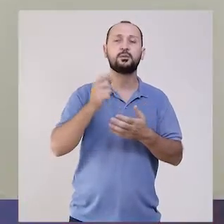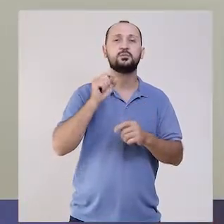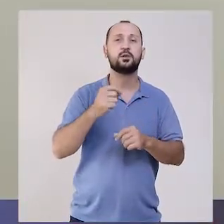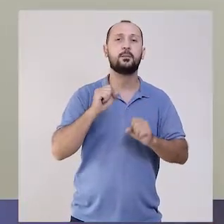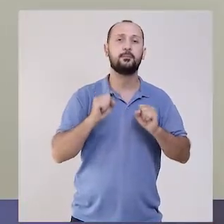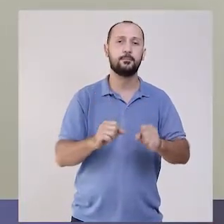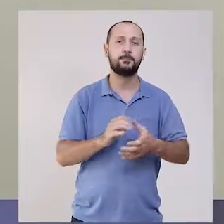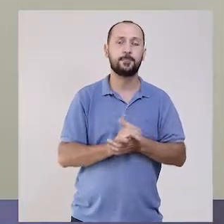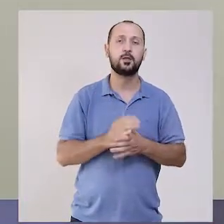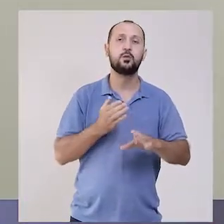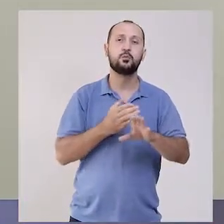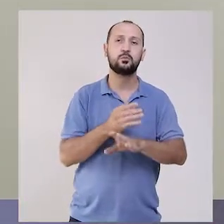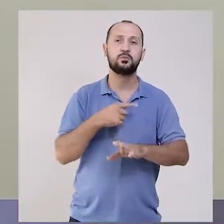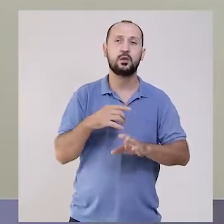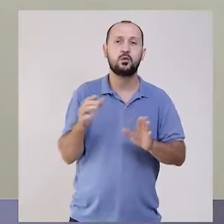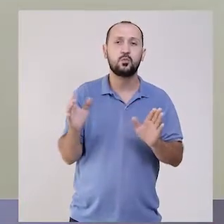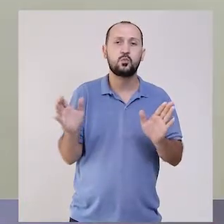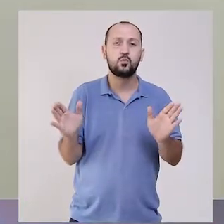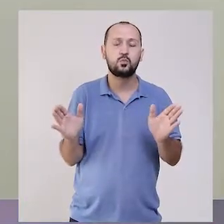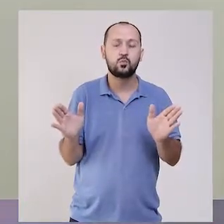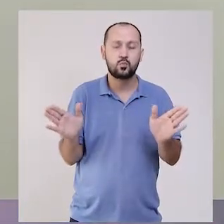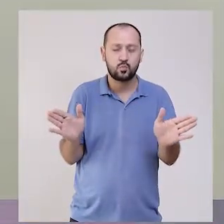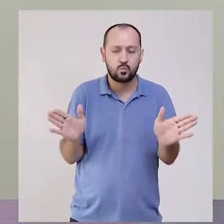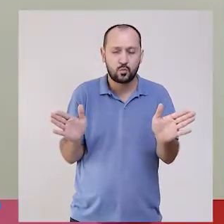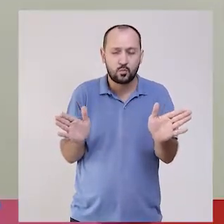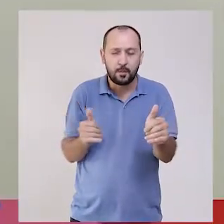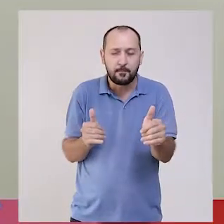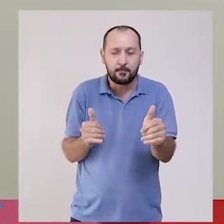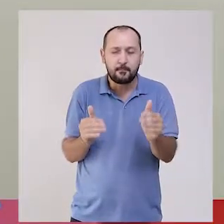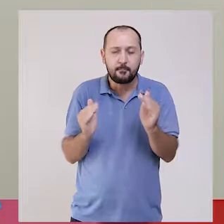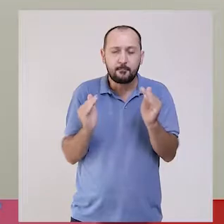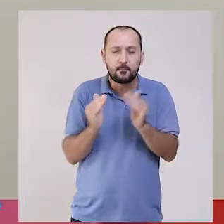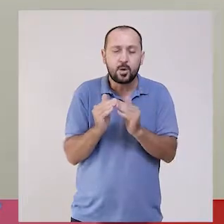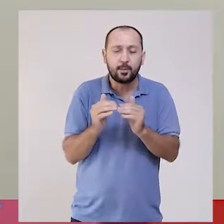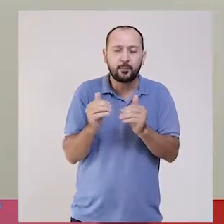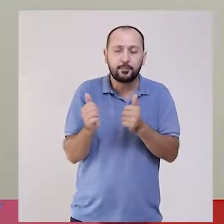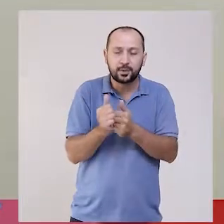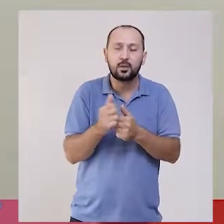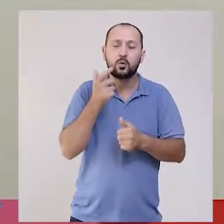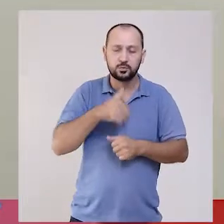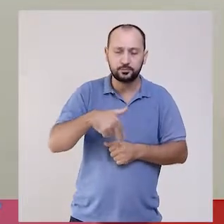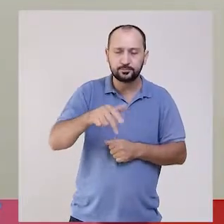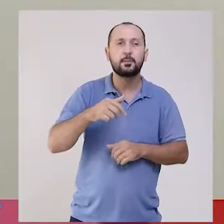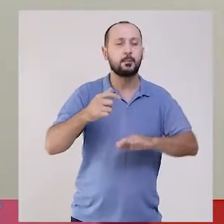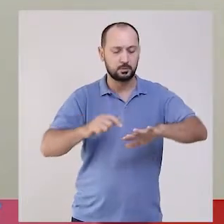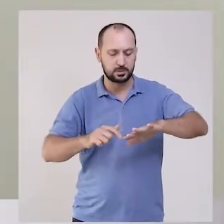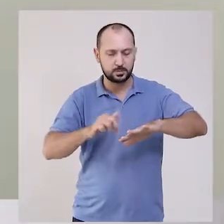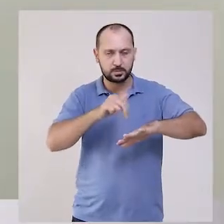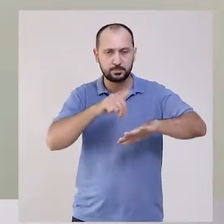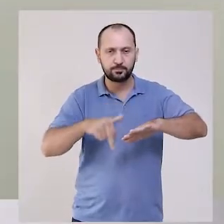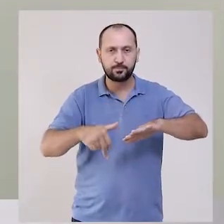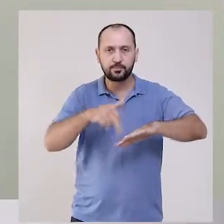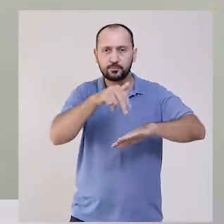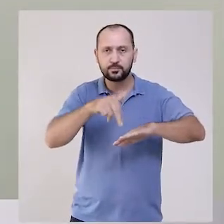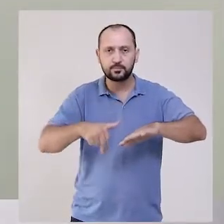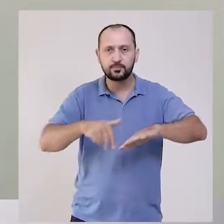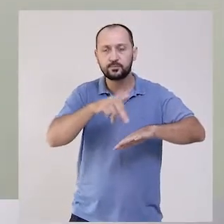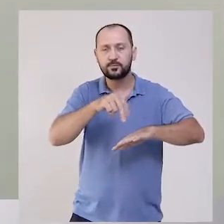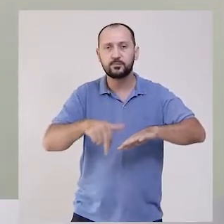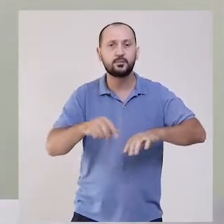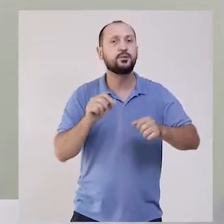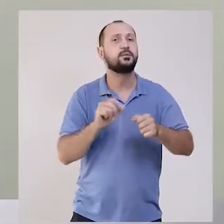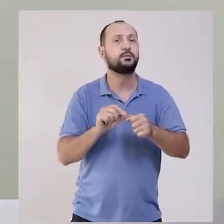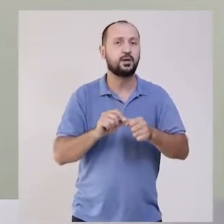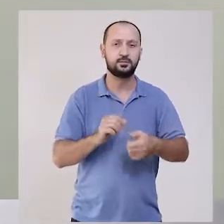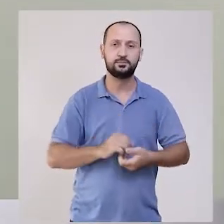começar dentro de casa. Mesmo num apartamento pequeno, dá para exercitar. Subir uma escadinha, descer, subir, de frente, descer de costas, para